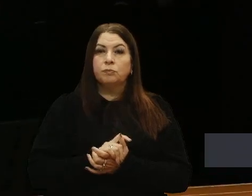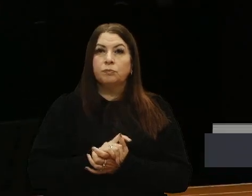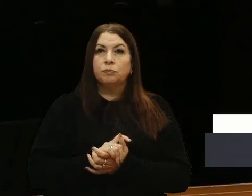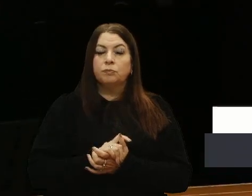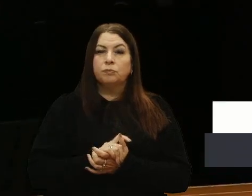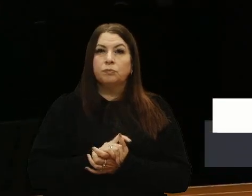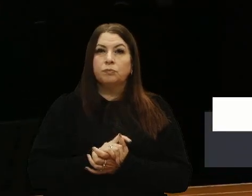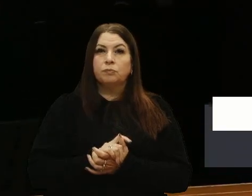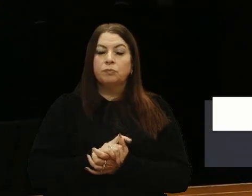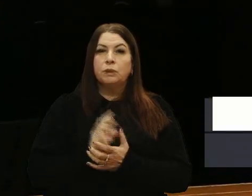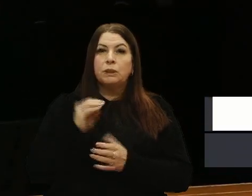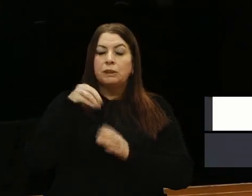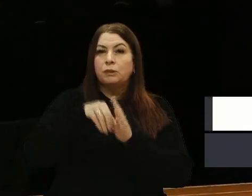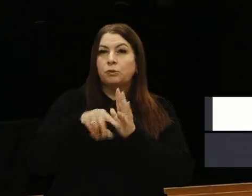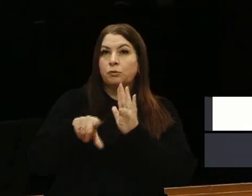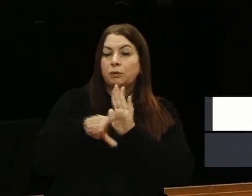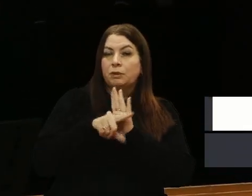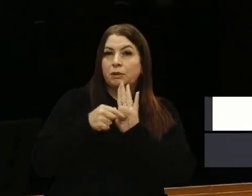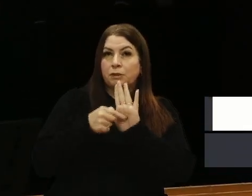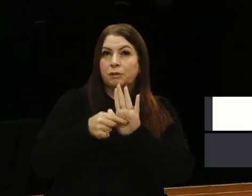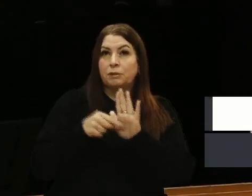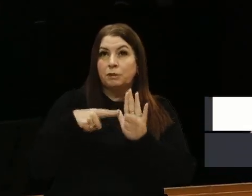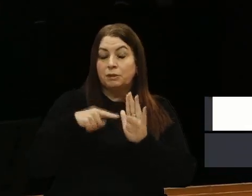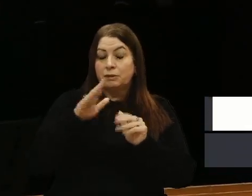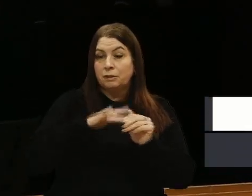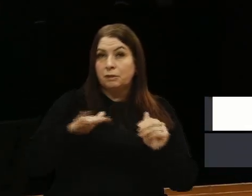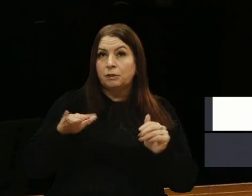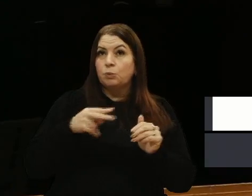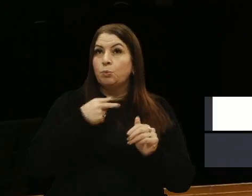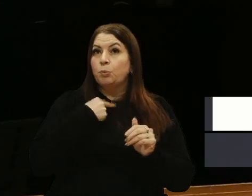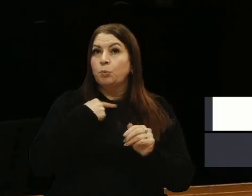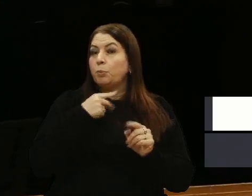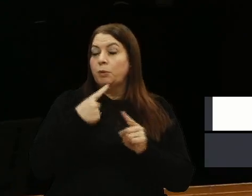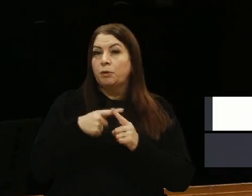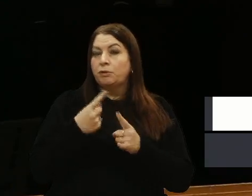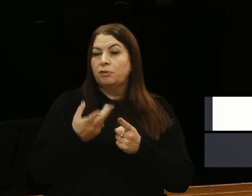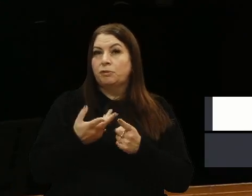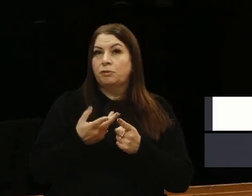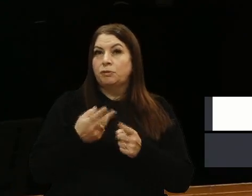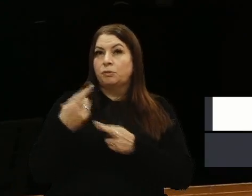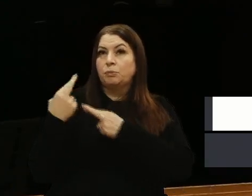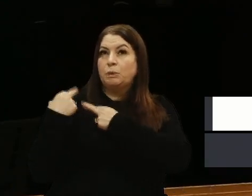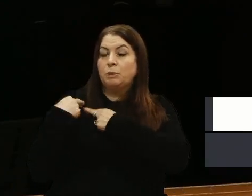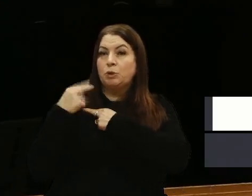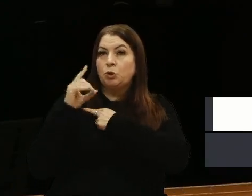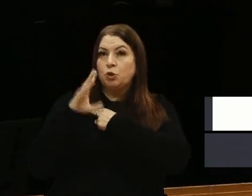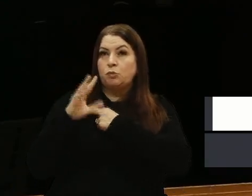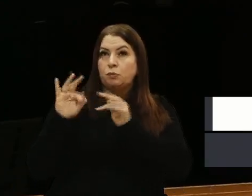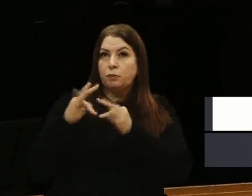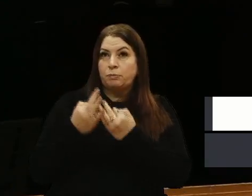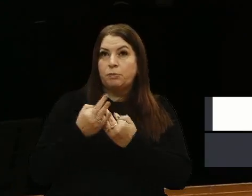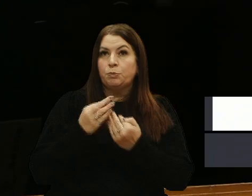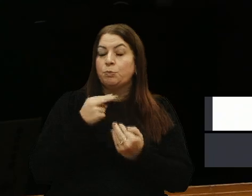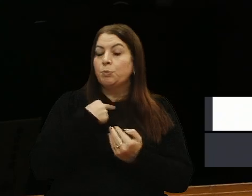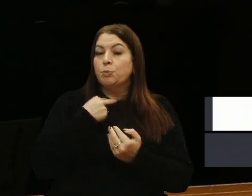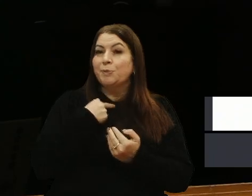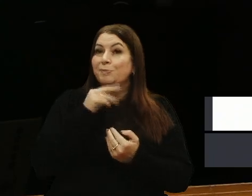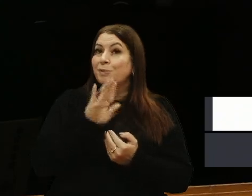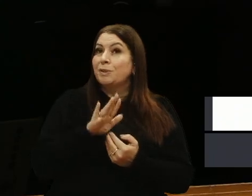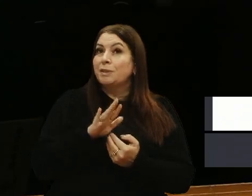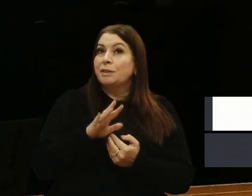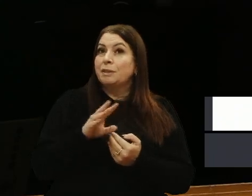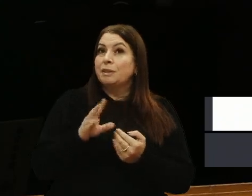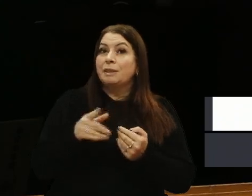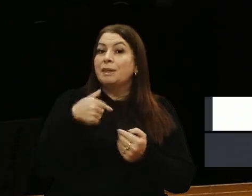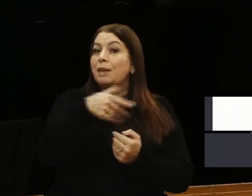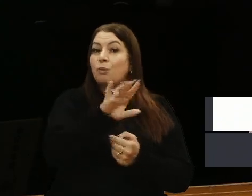uma previsão legal que já pressupõe que as crianças não podem ser de responsabilidade apenas da família e nós não podemos